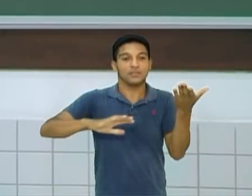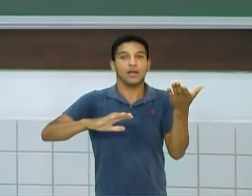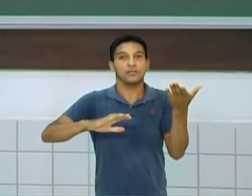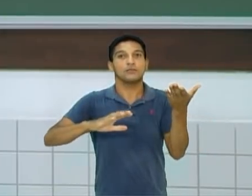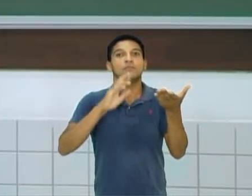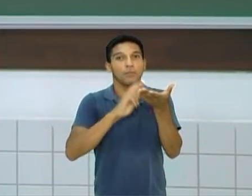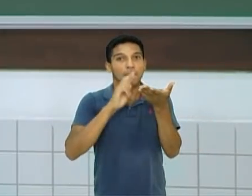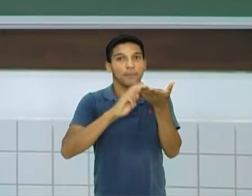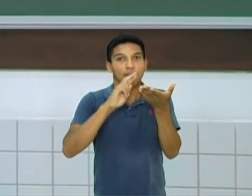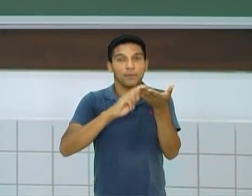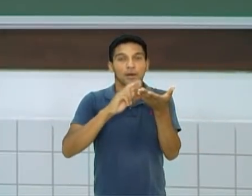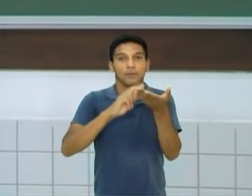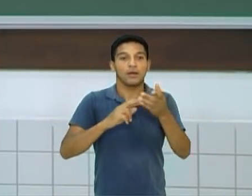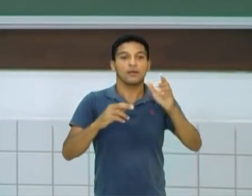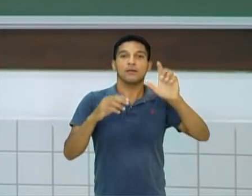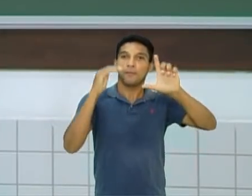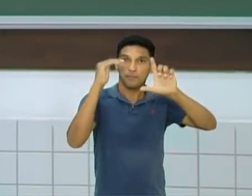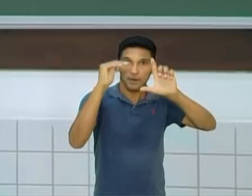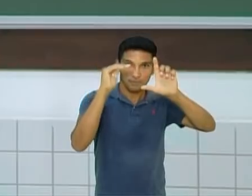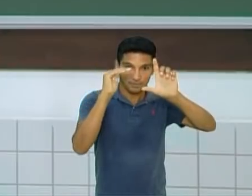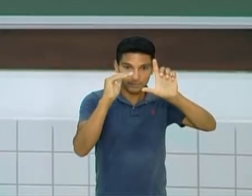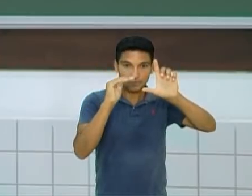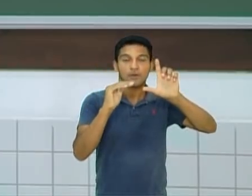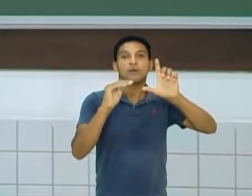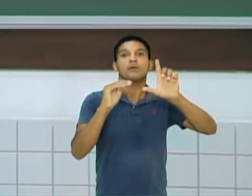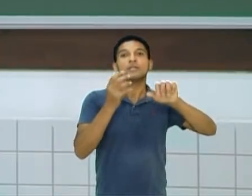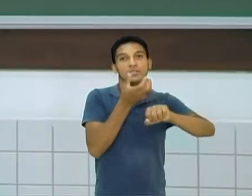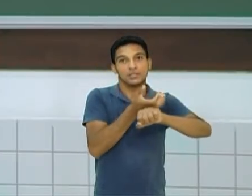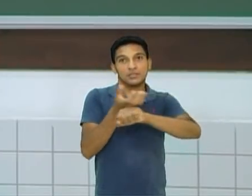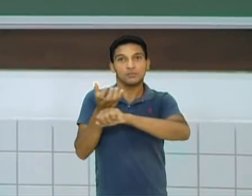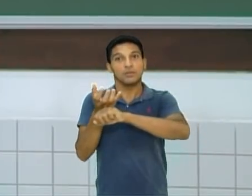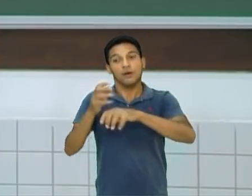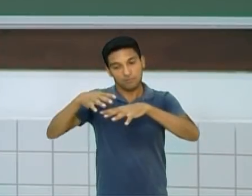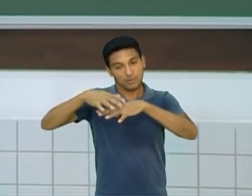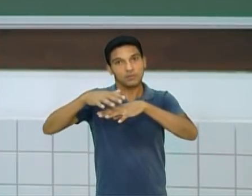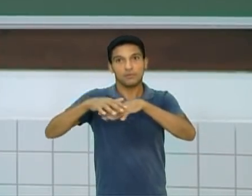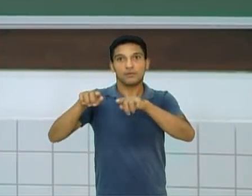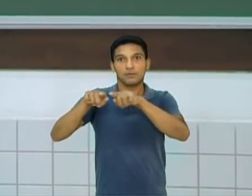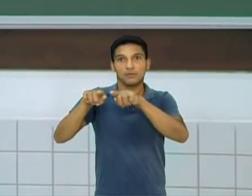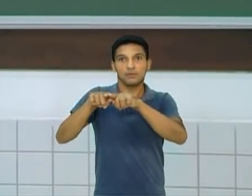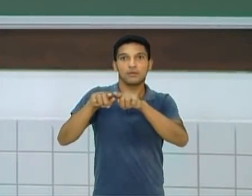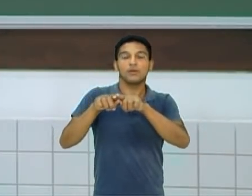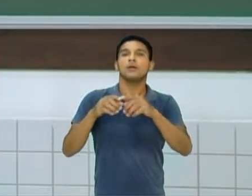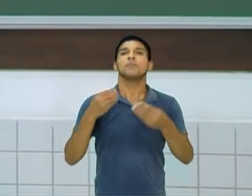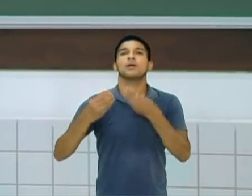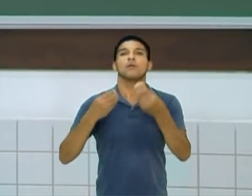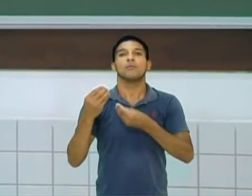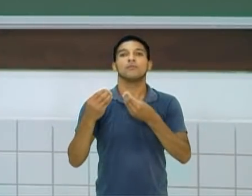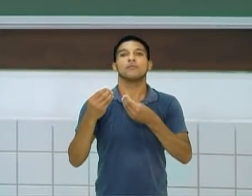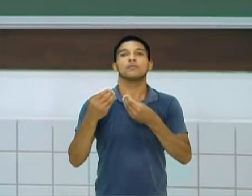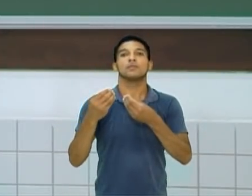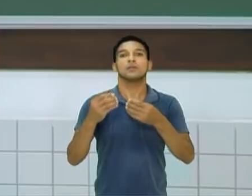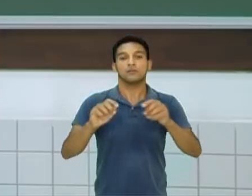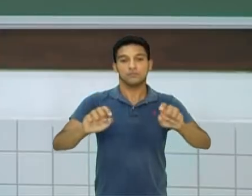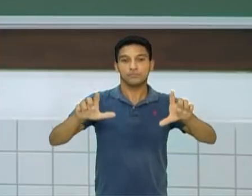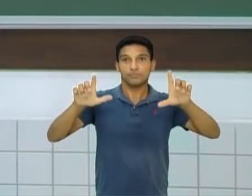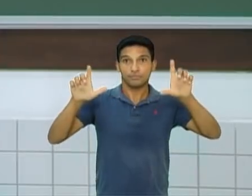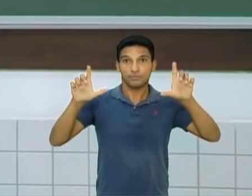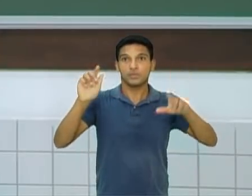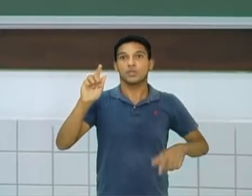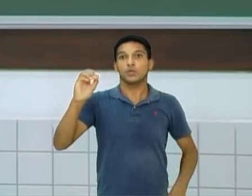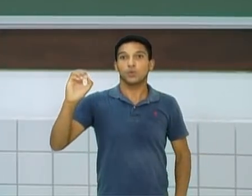as disciplinas, entre elas matemática, né? E como é que funciona? Você acessa o Classroom e lá você